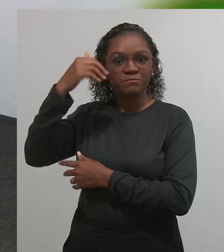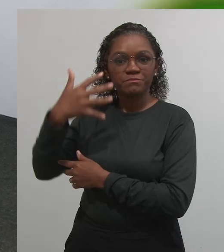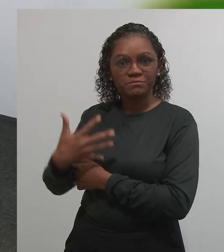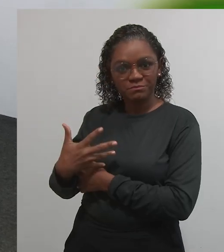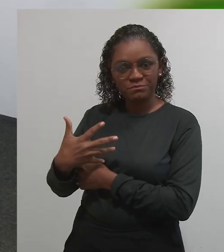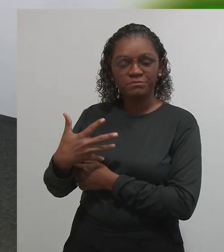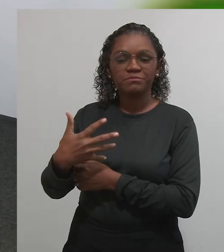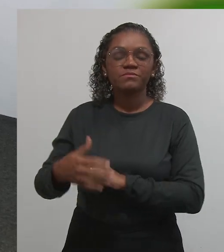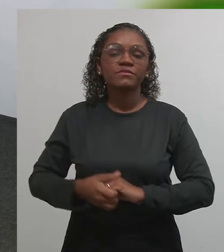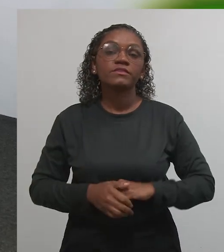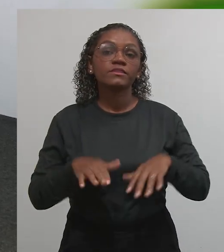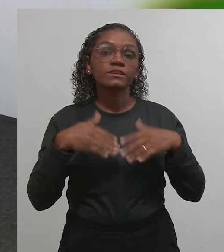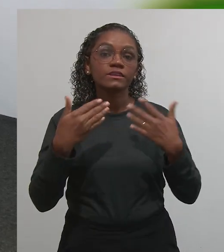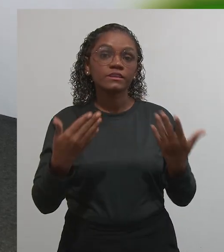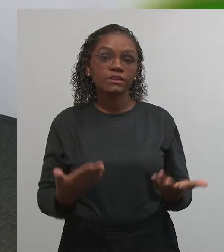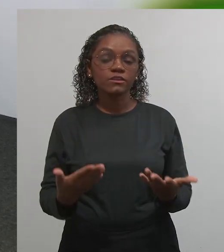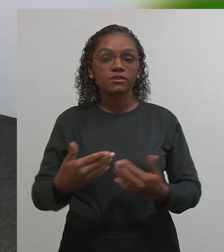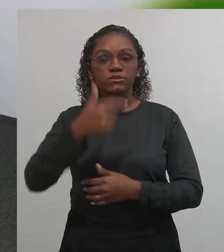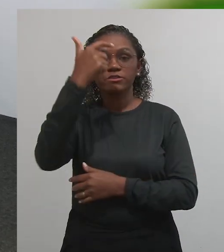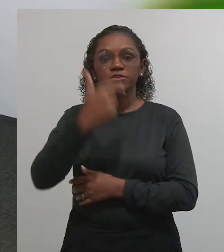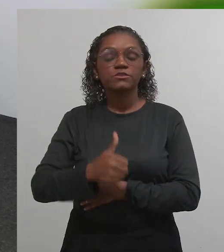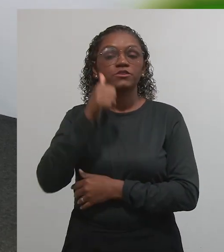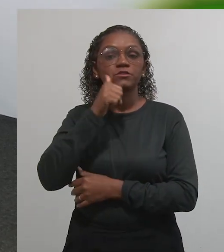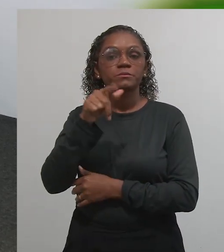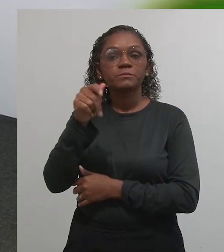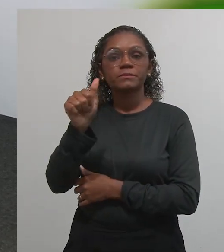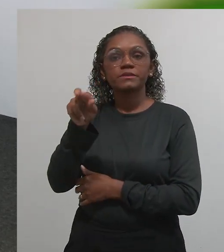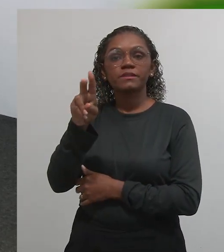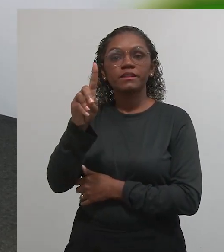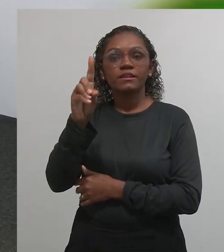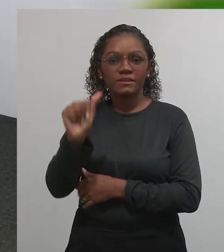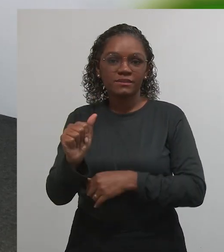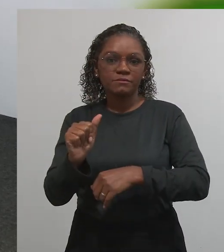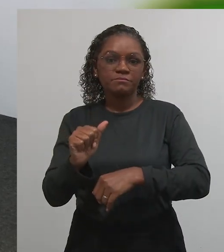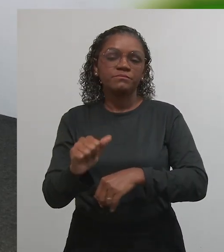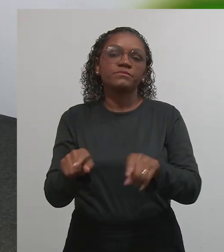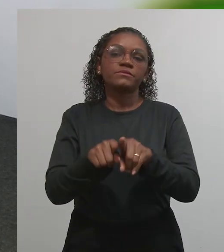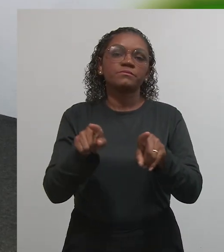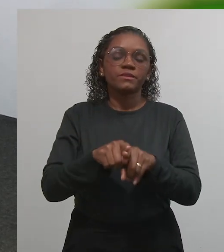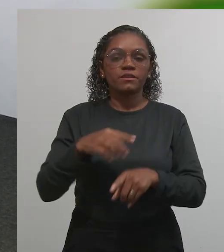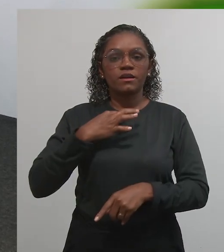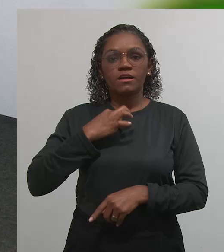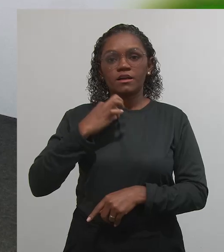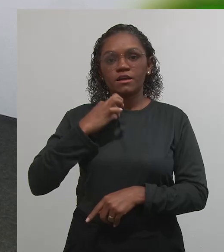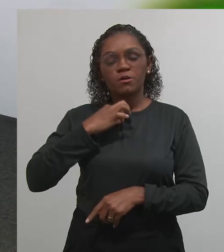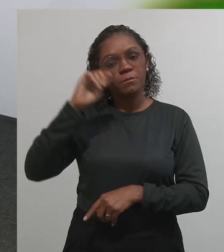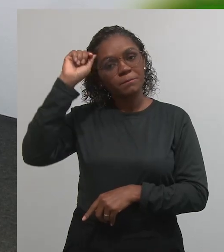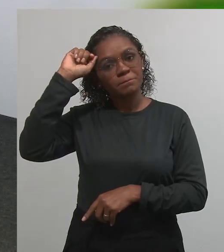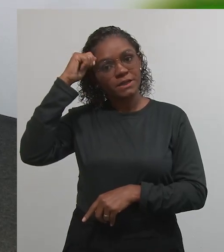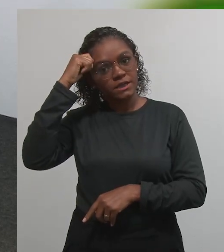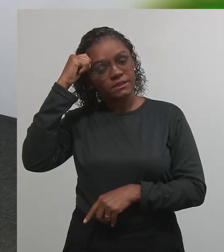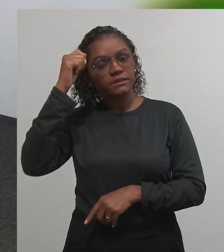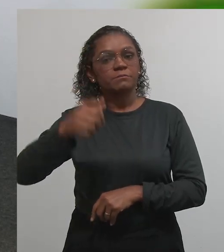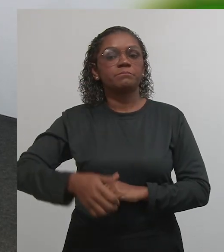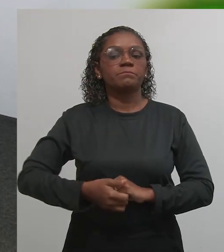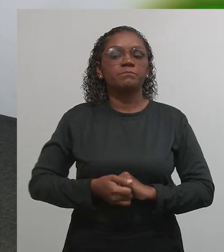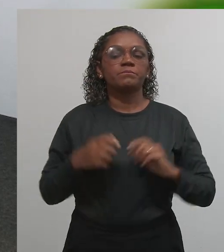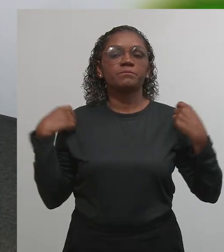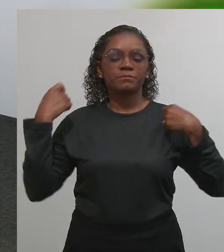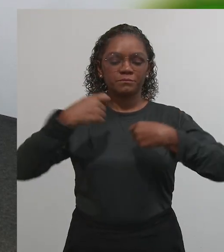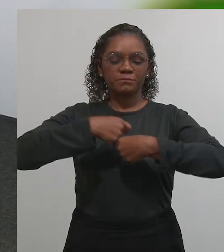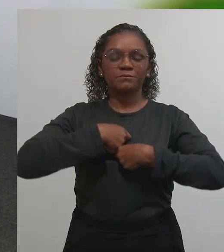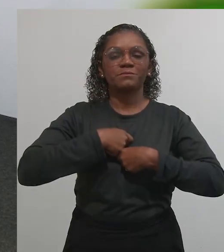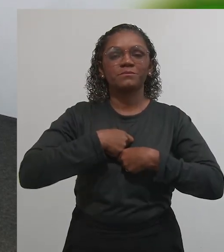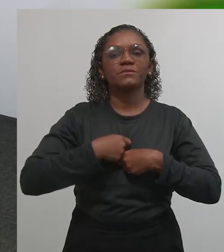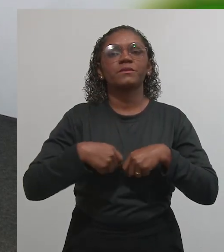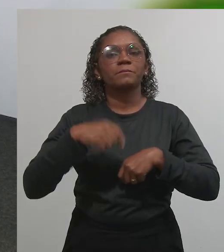audiodescrição. Eu sou uma mulher parda, de tamanho médio, estou com uma roupa preta, um casaco preto